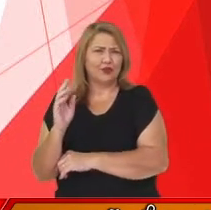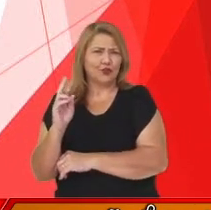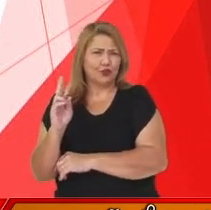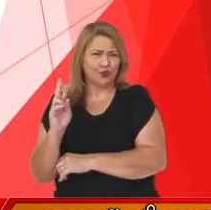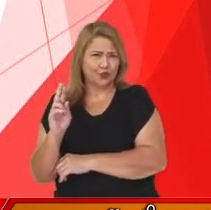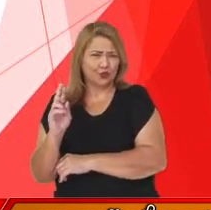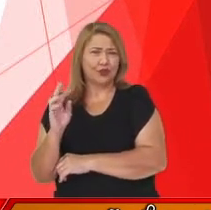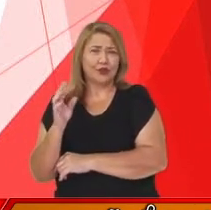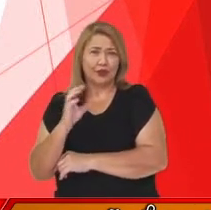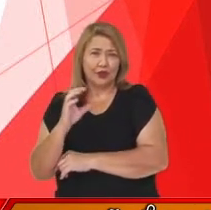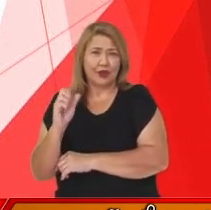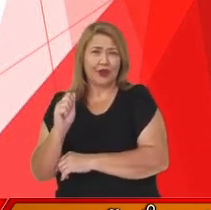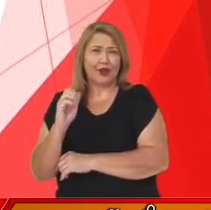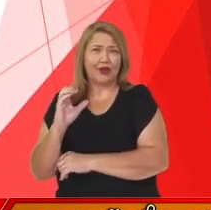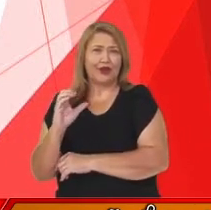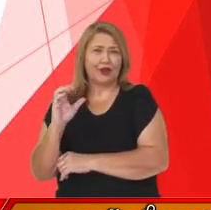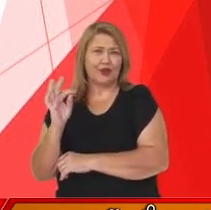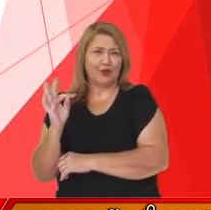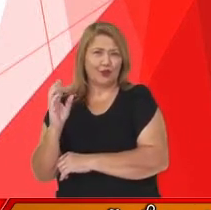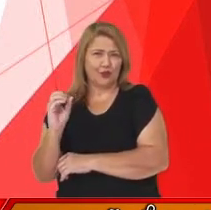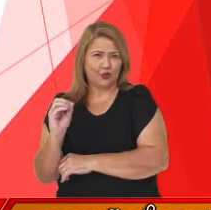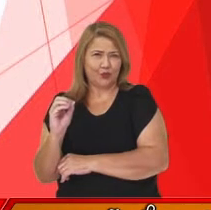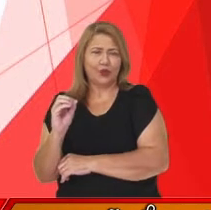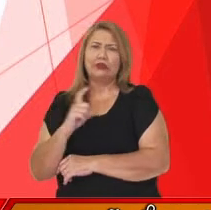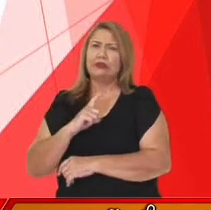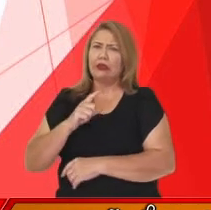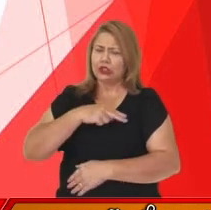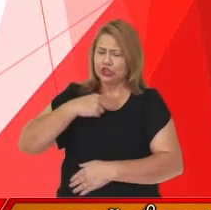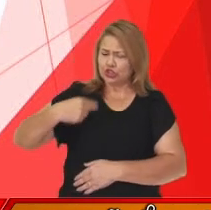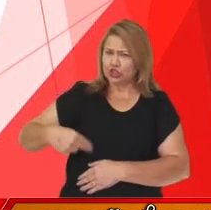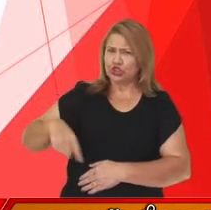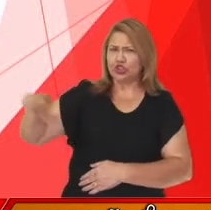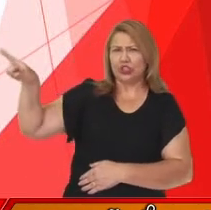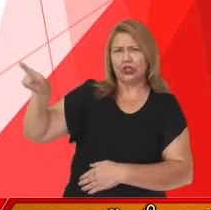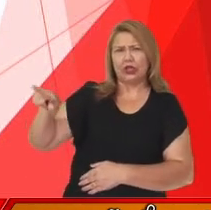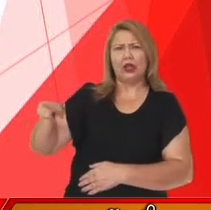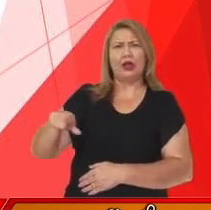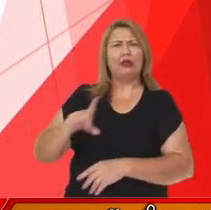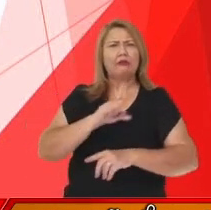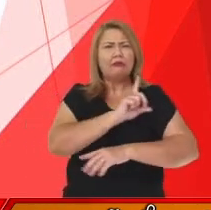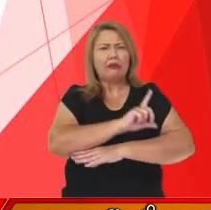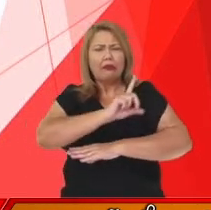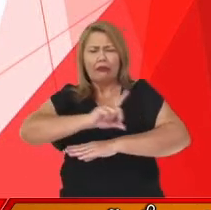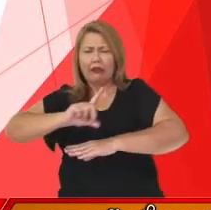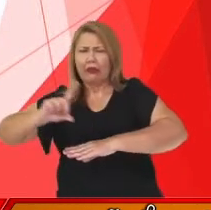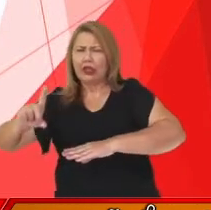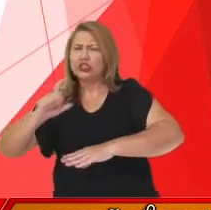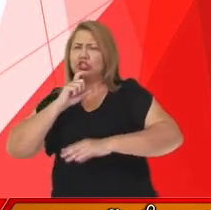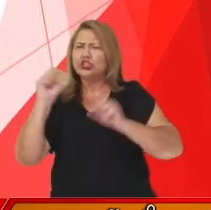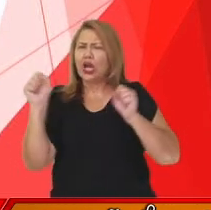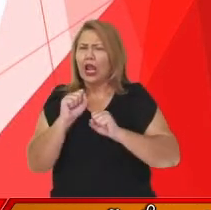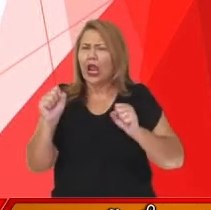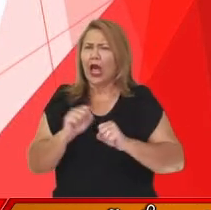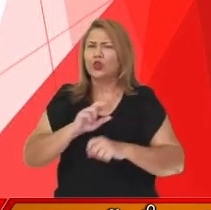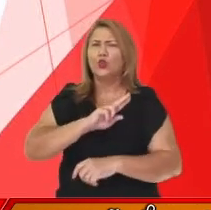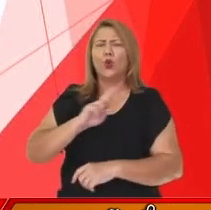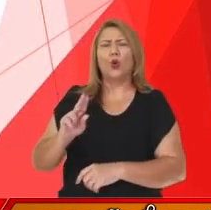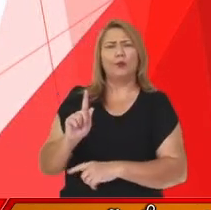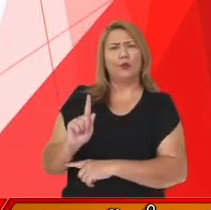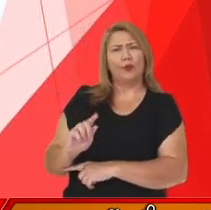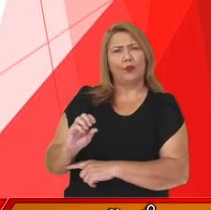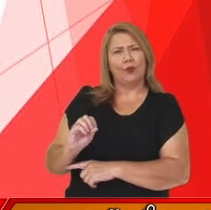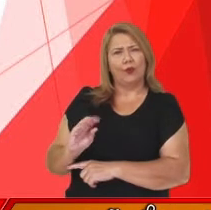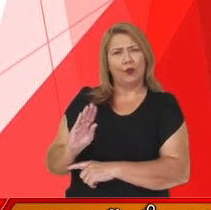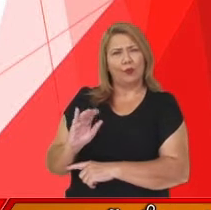China que fica no continente asiático nós temos o deserto de Gobi que é um deserto gelado apresenta